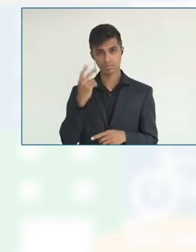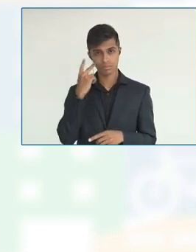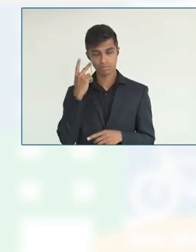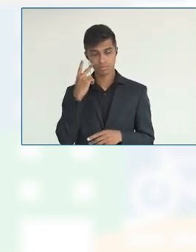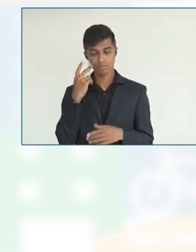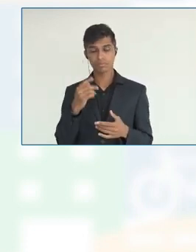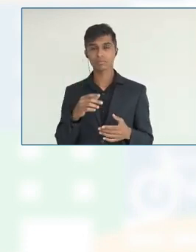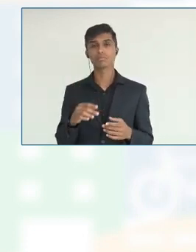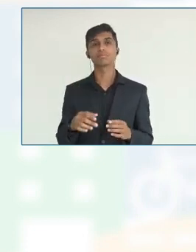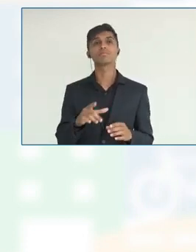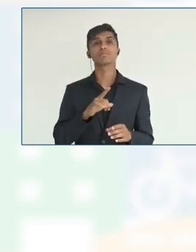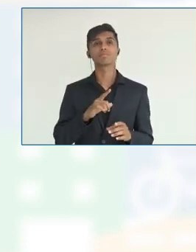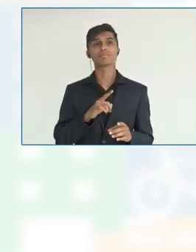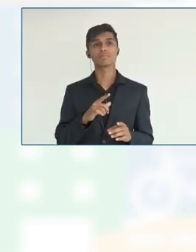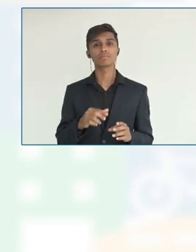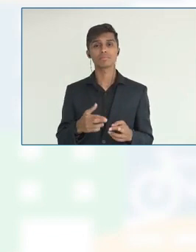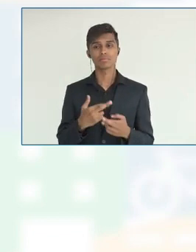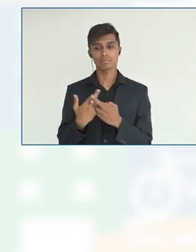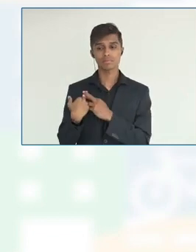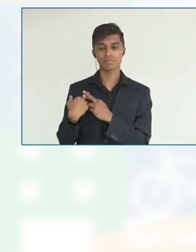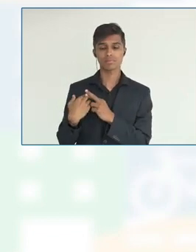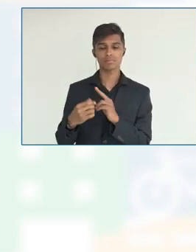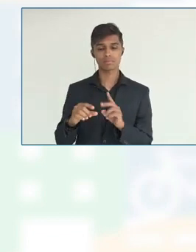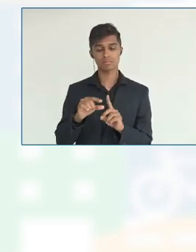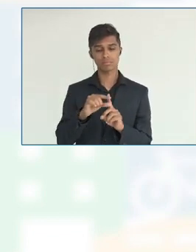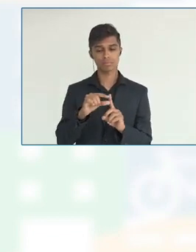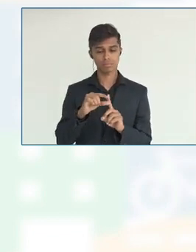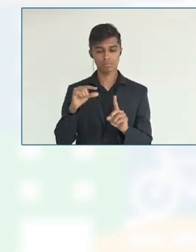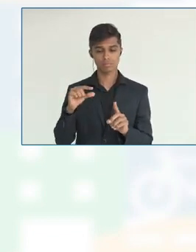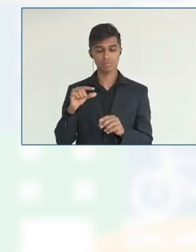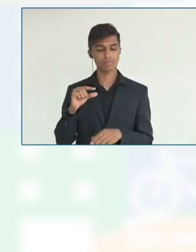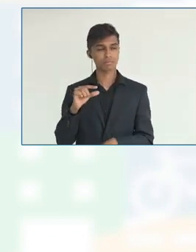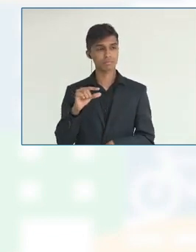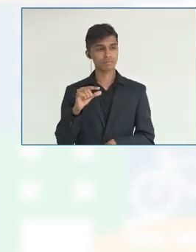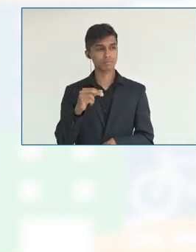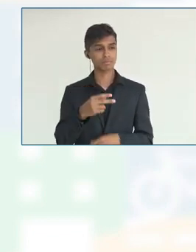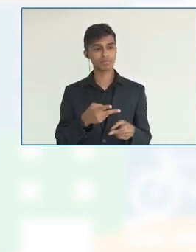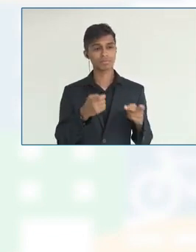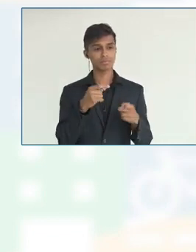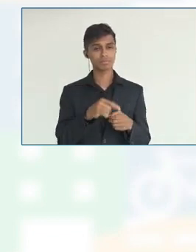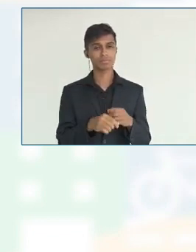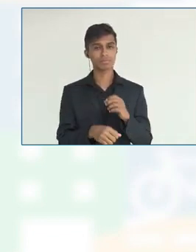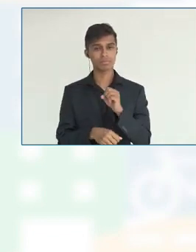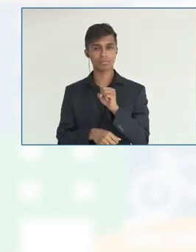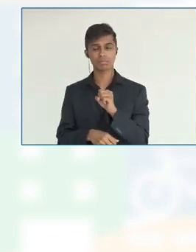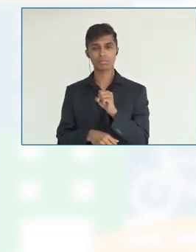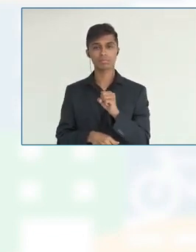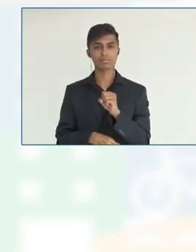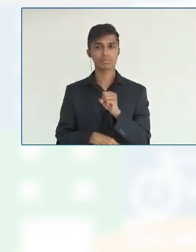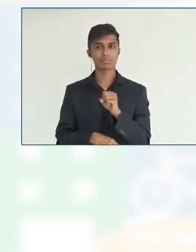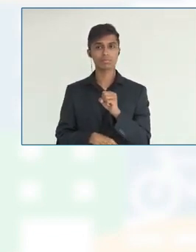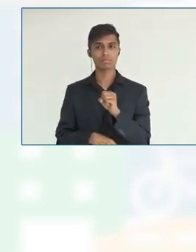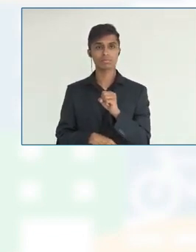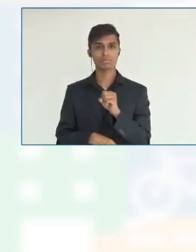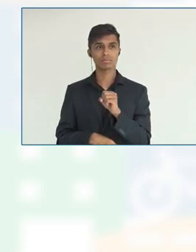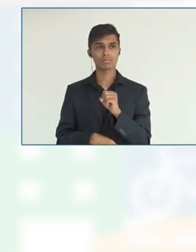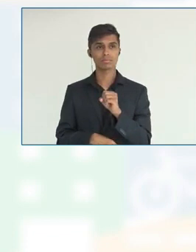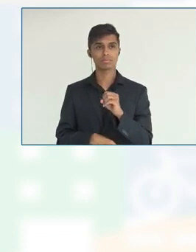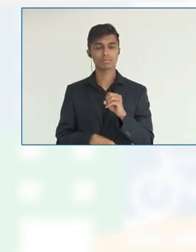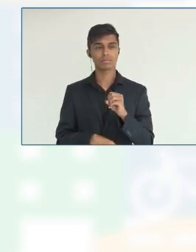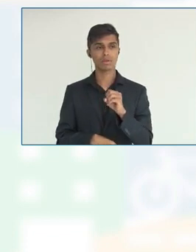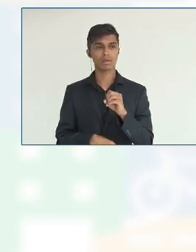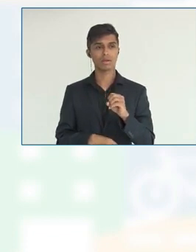da metade do total que foi notificado na região sudeste, né? Pasmem vocês, o município de São Paulo